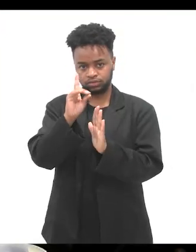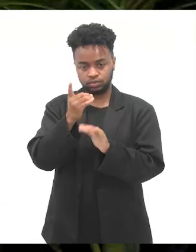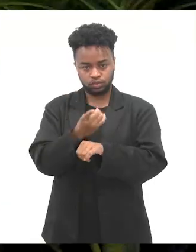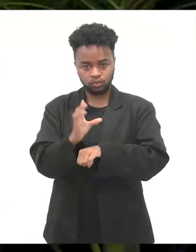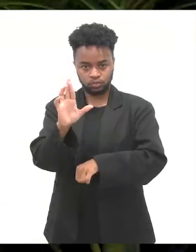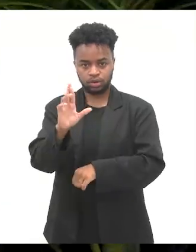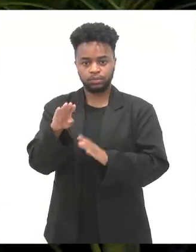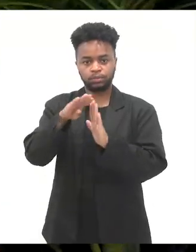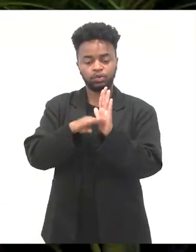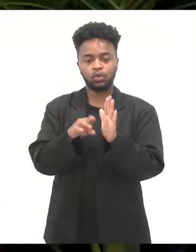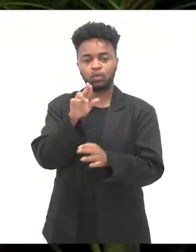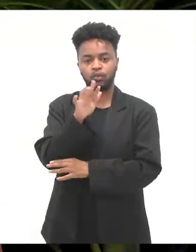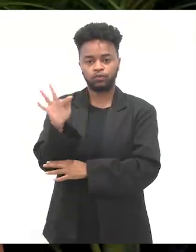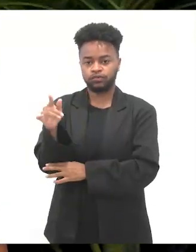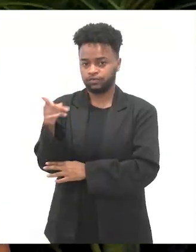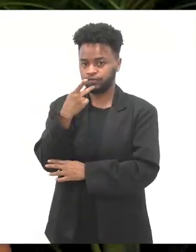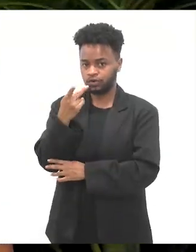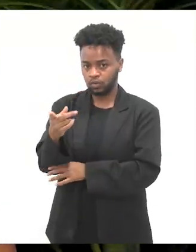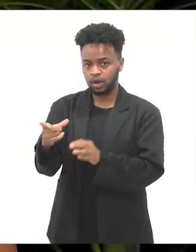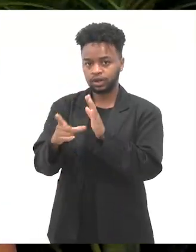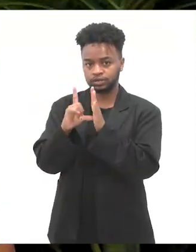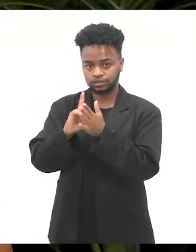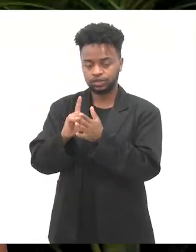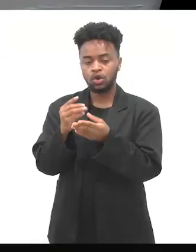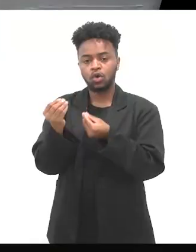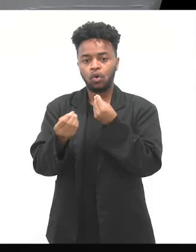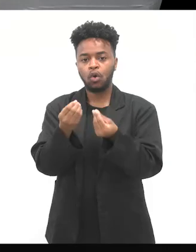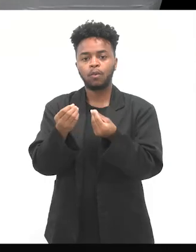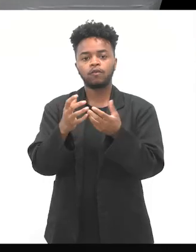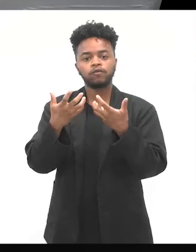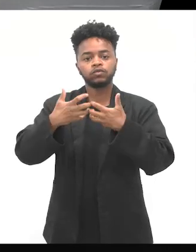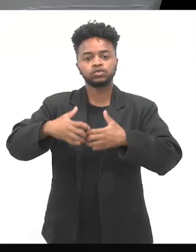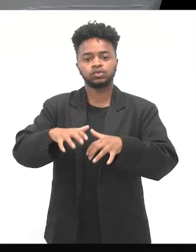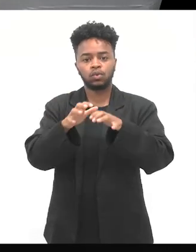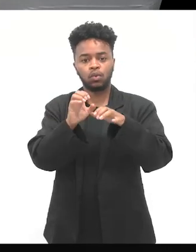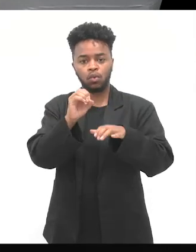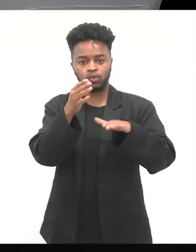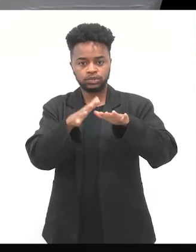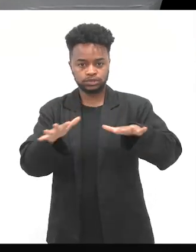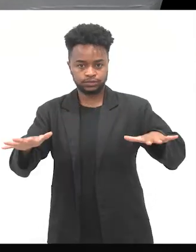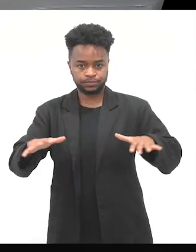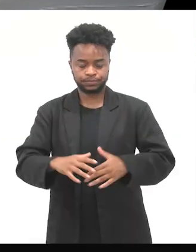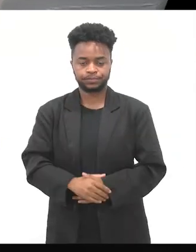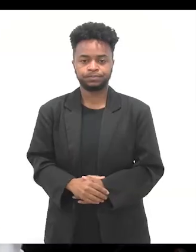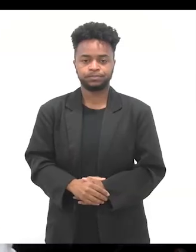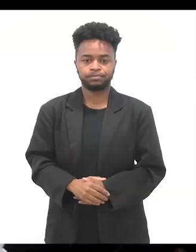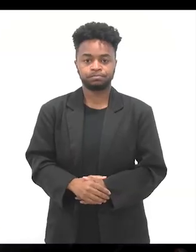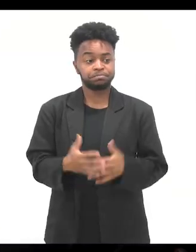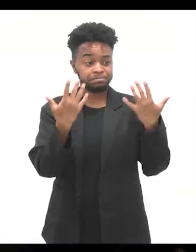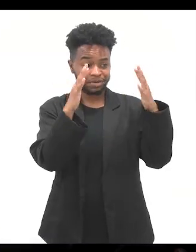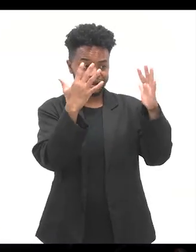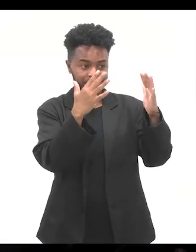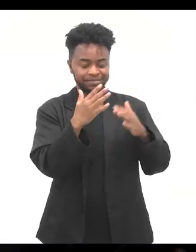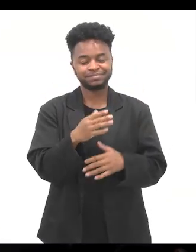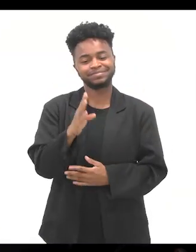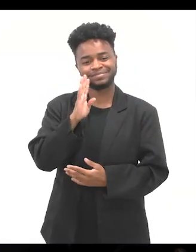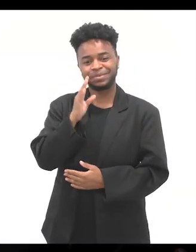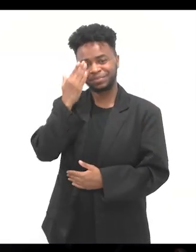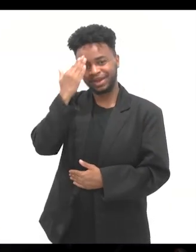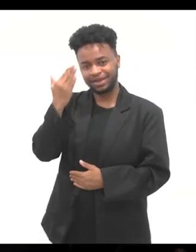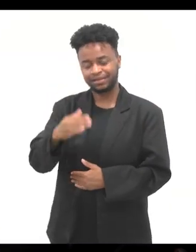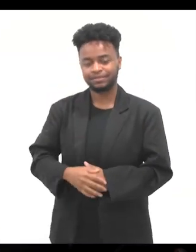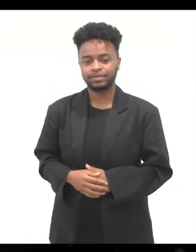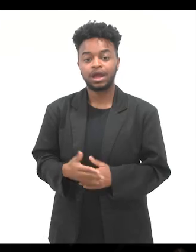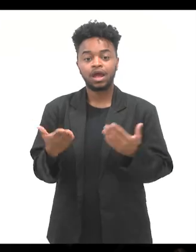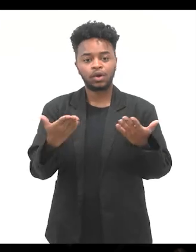você comentou, Dinâmica dos Oceanos e da Terra. Ai, que bacana. Parabéns, Mariana. Obrigada. Então, vamos ouvir o pescador, né?